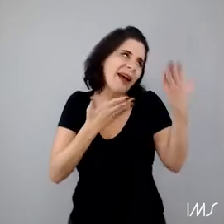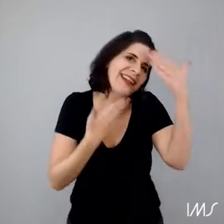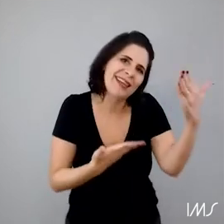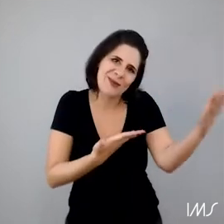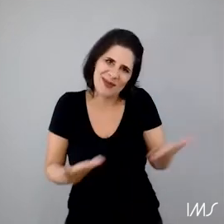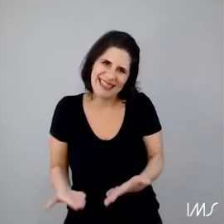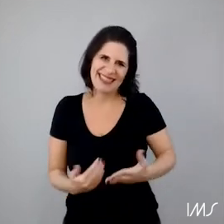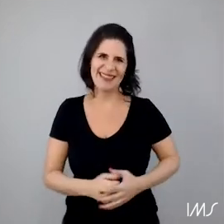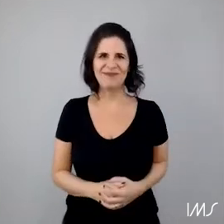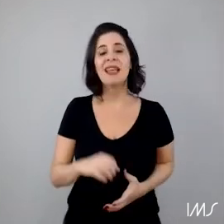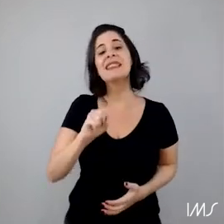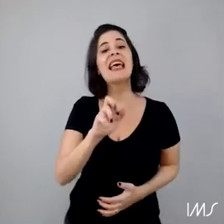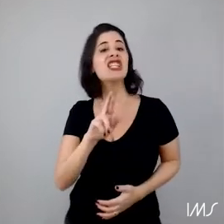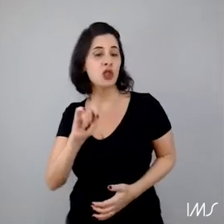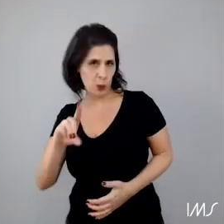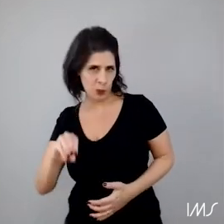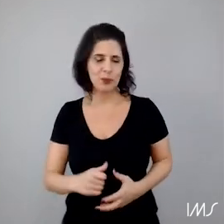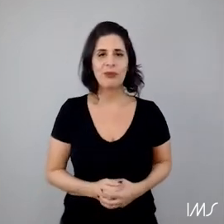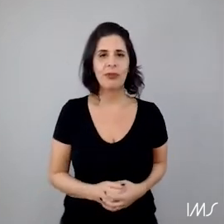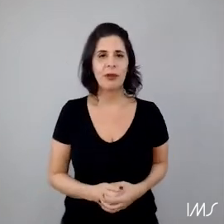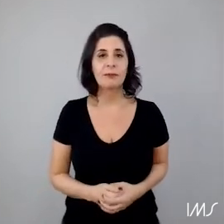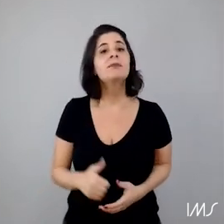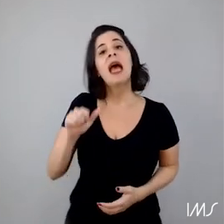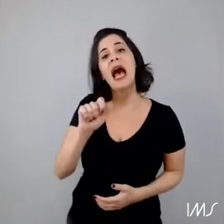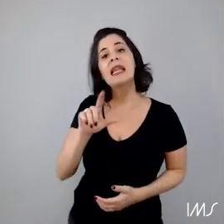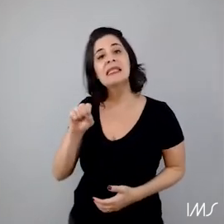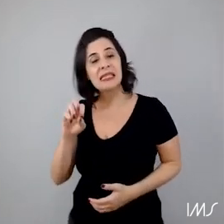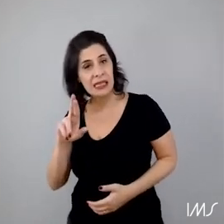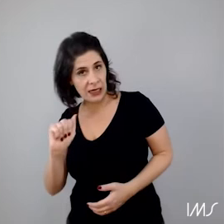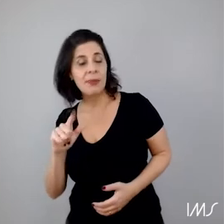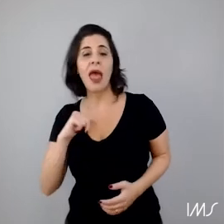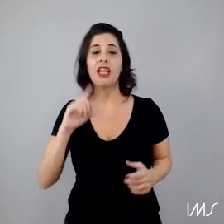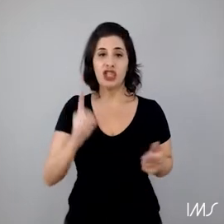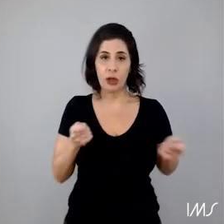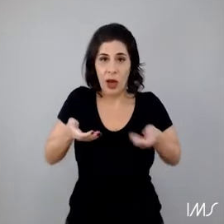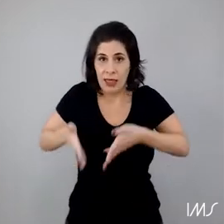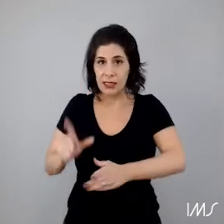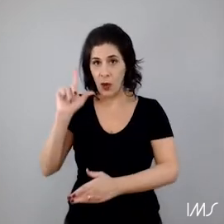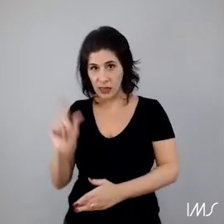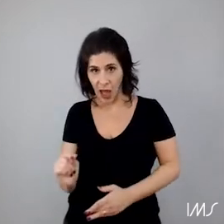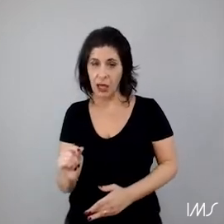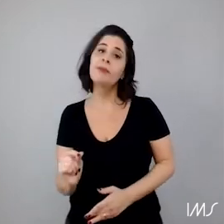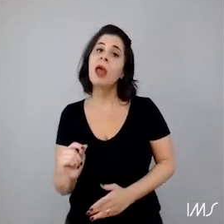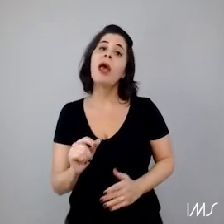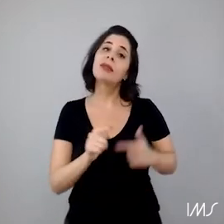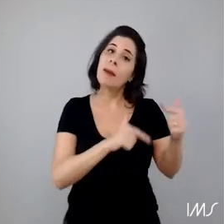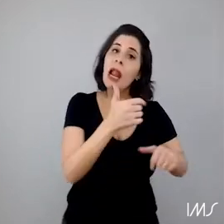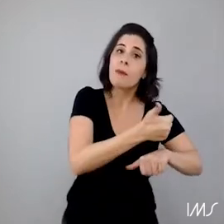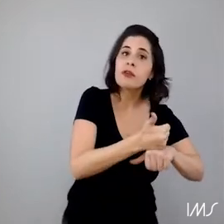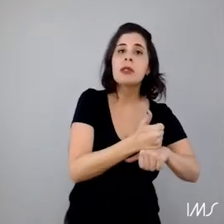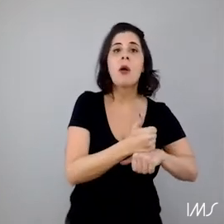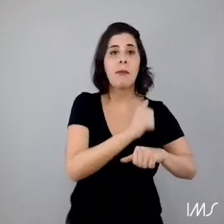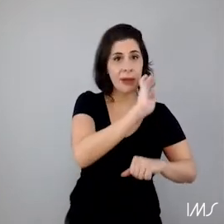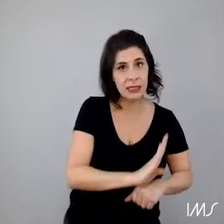presença. Alessandra é dramaturga e diretora, nasceu na Itália e atua profissionalmente no Brasil e também na